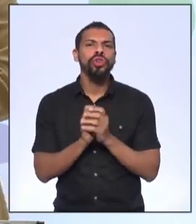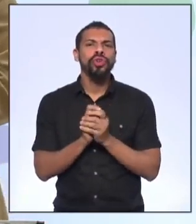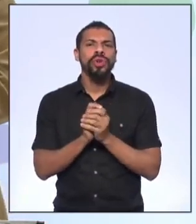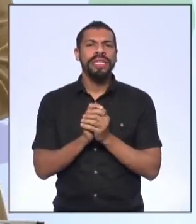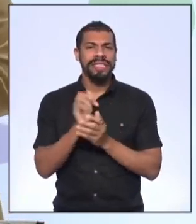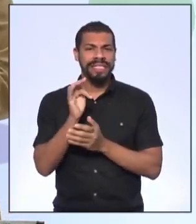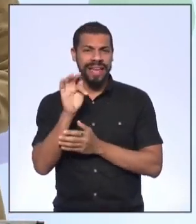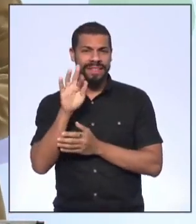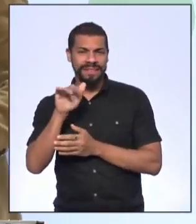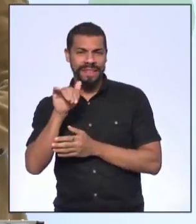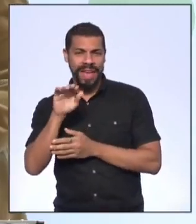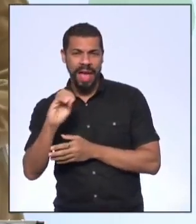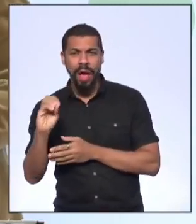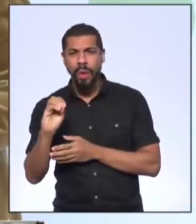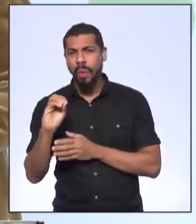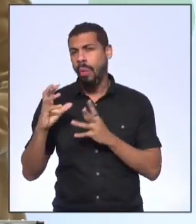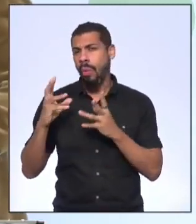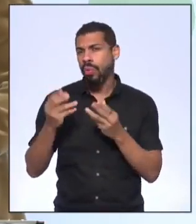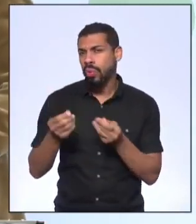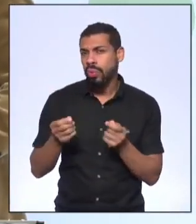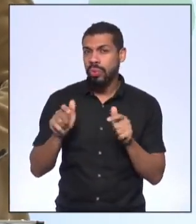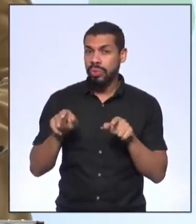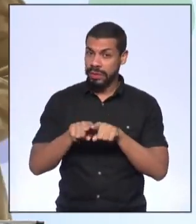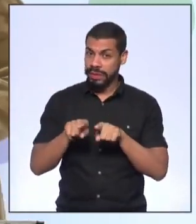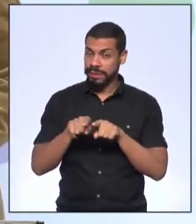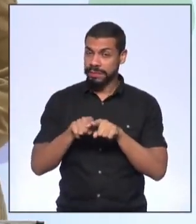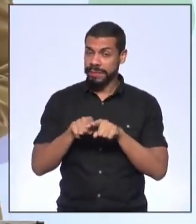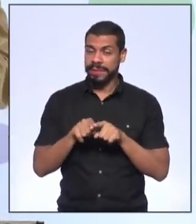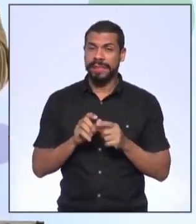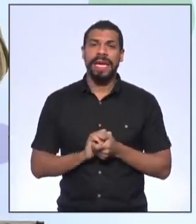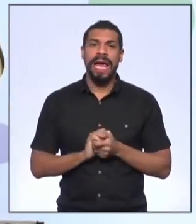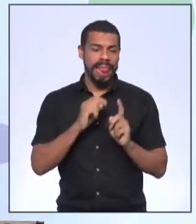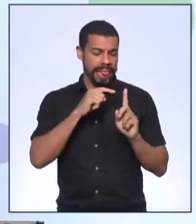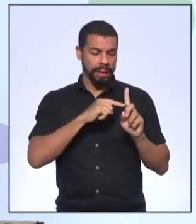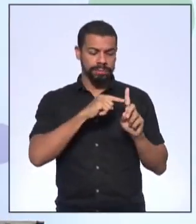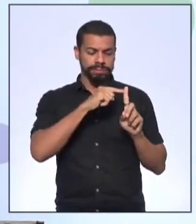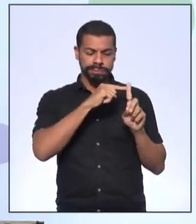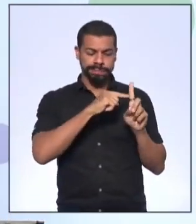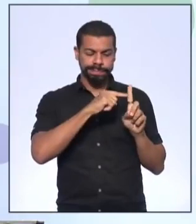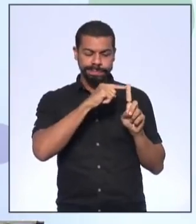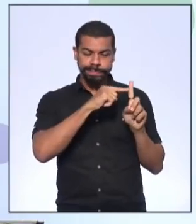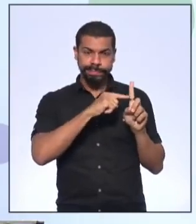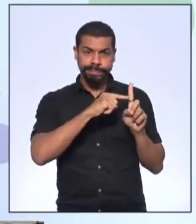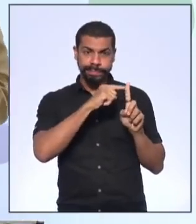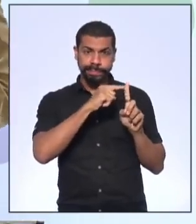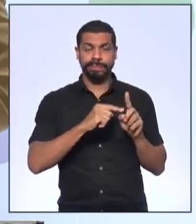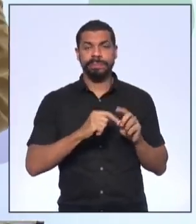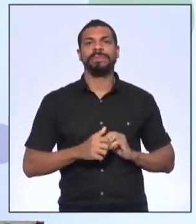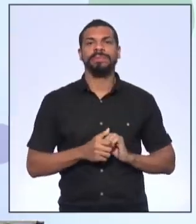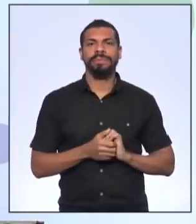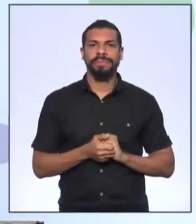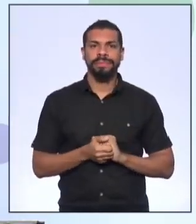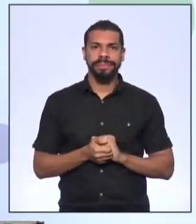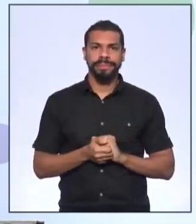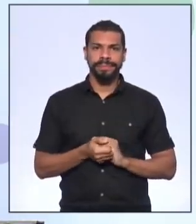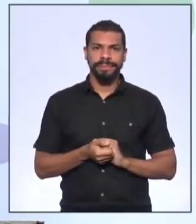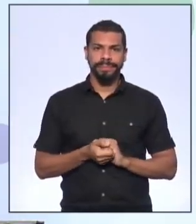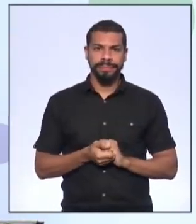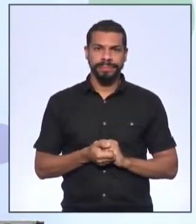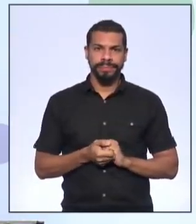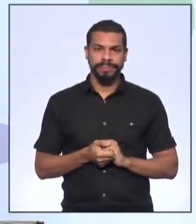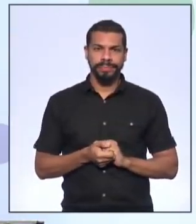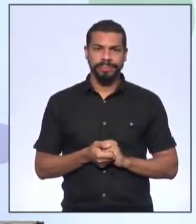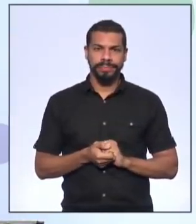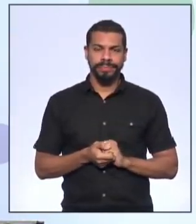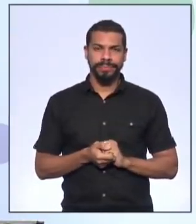ferro, a área do material, essa variação de temperatura e é o inverso da espessura desse material, tá? Então, a gente tem que levar isso em